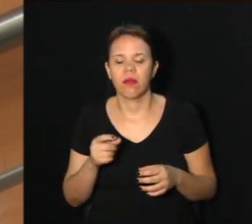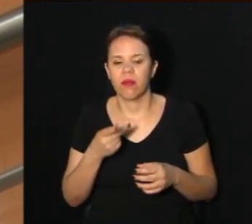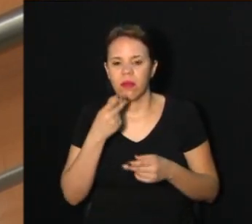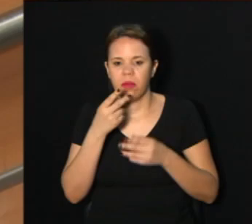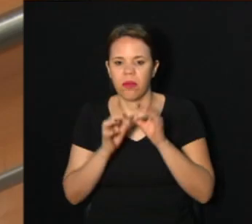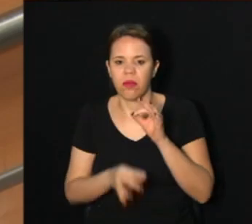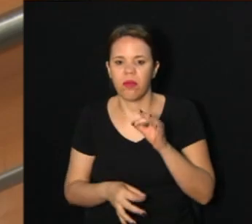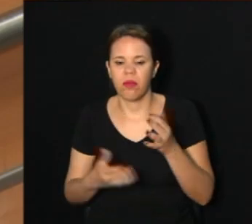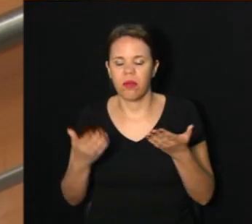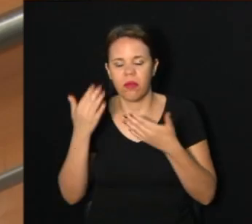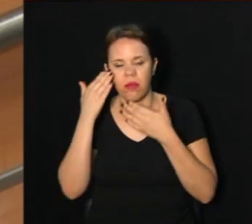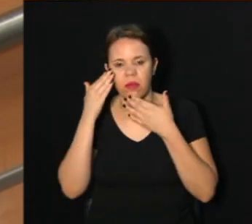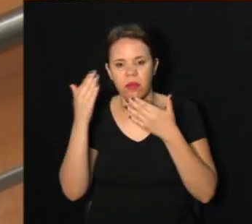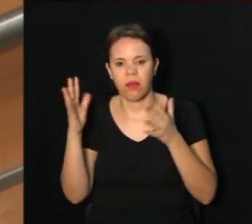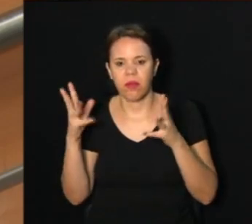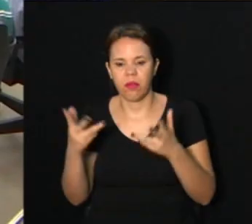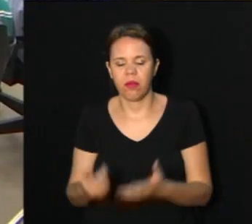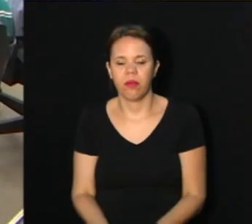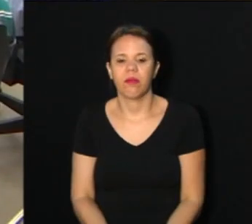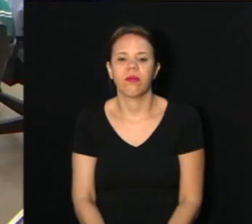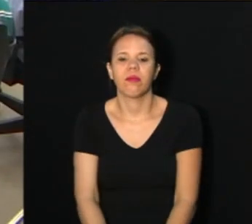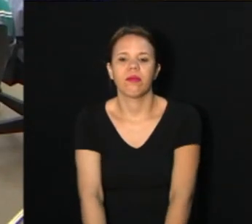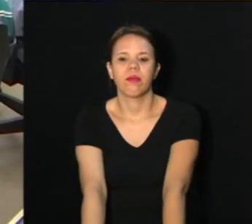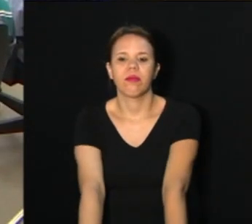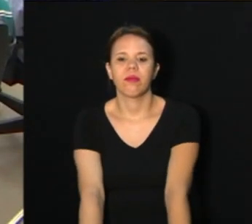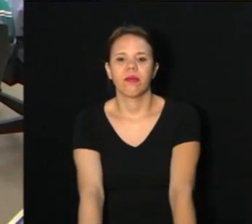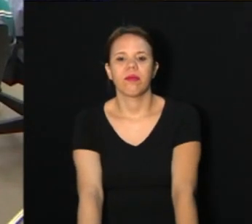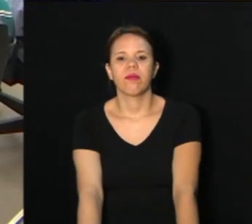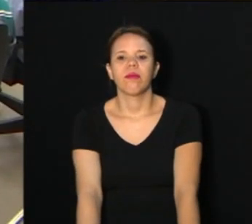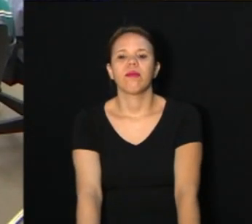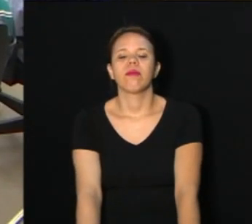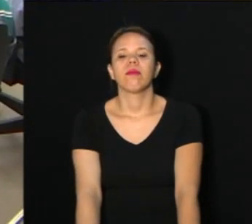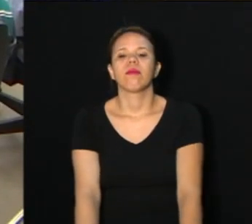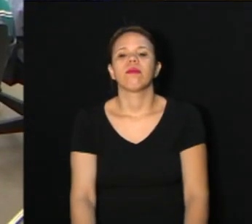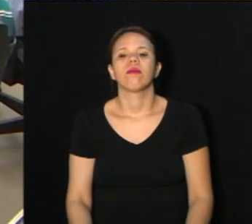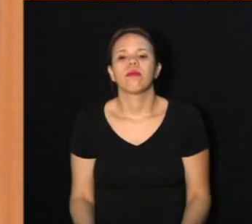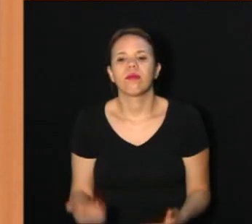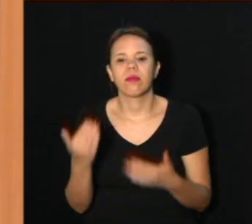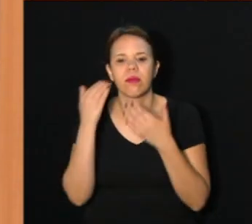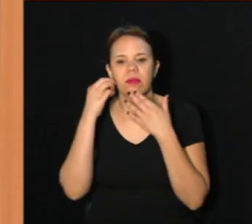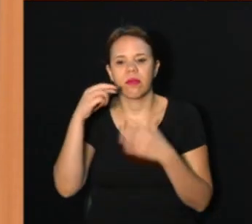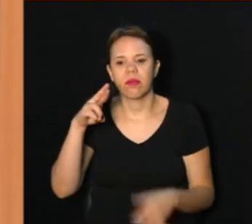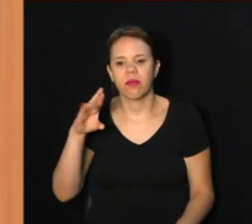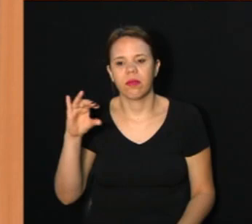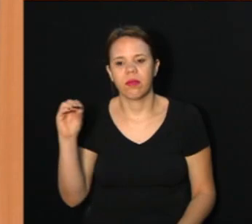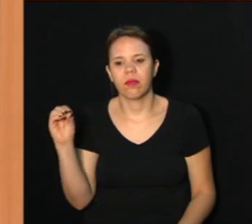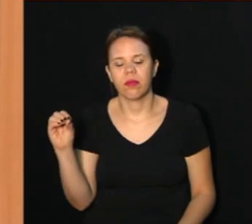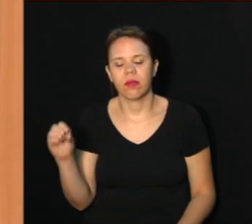aqui. Muito obrigado a todos. Eu agradeço, senhor Márcio Mendes.